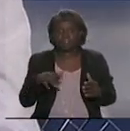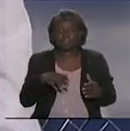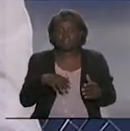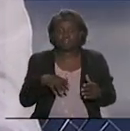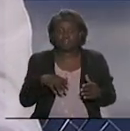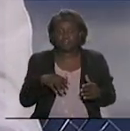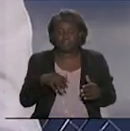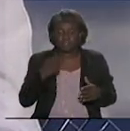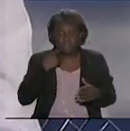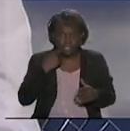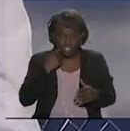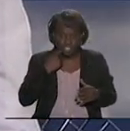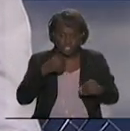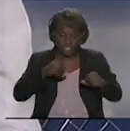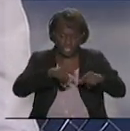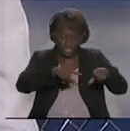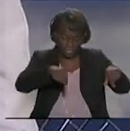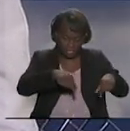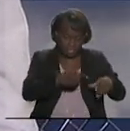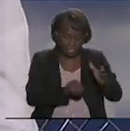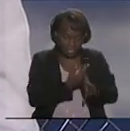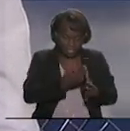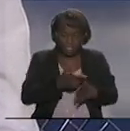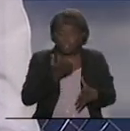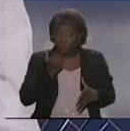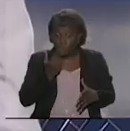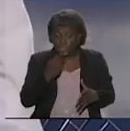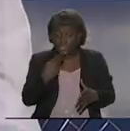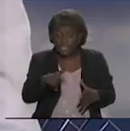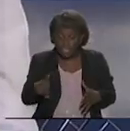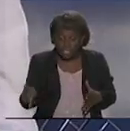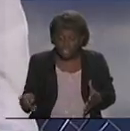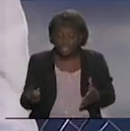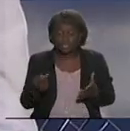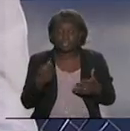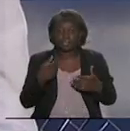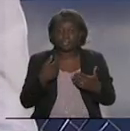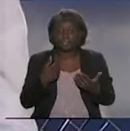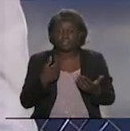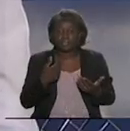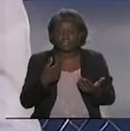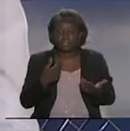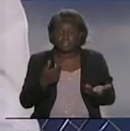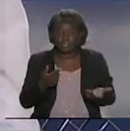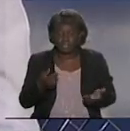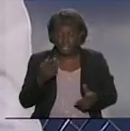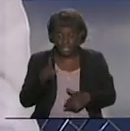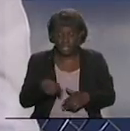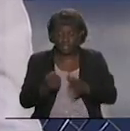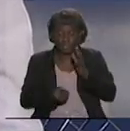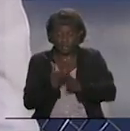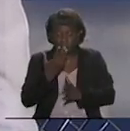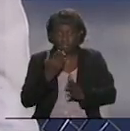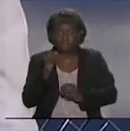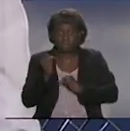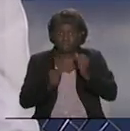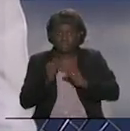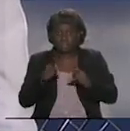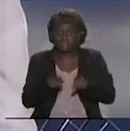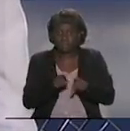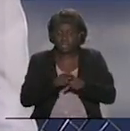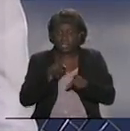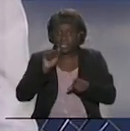maricultura, na parte de piscicultura continental, na parte de nutrição dos organismos aquáticos, na algicultura, que é a